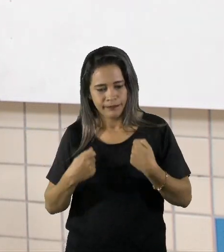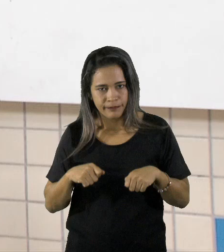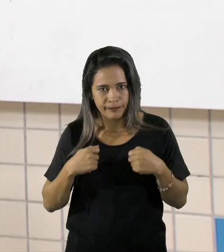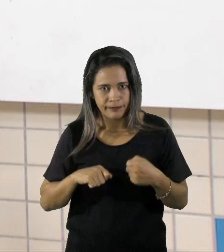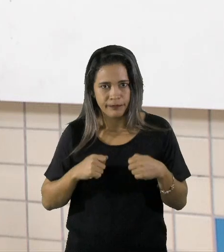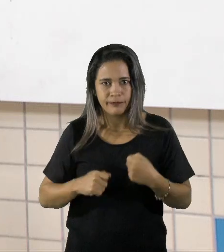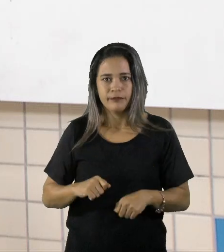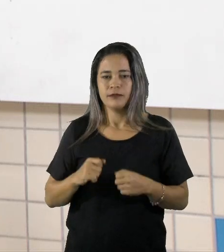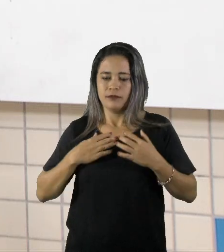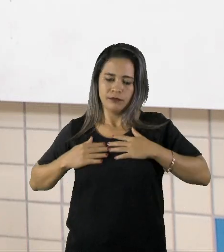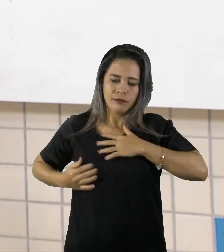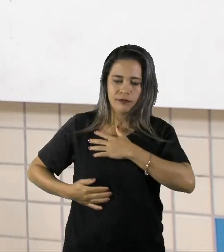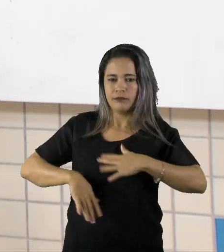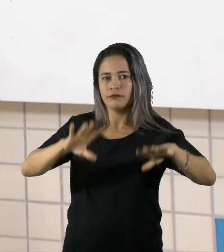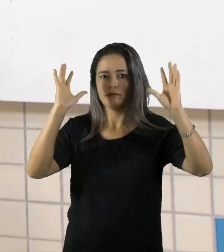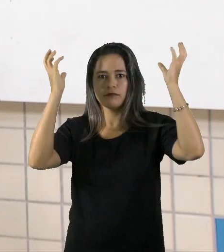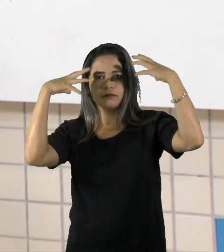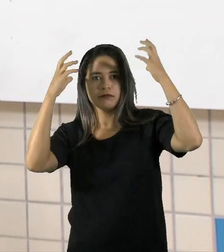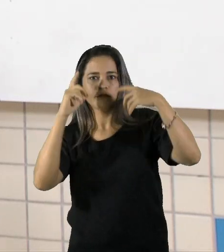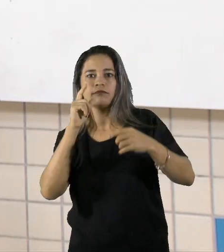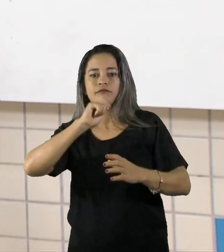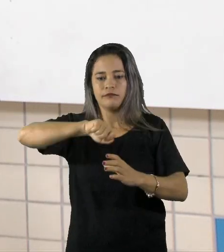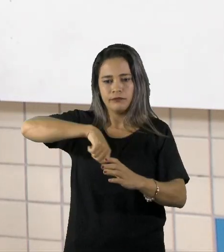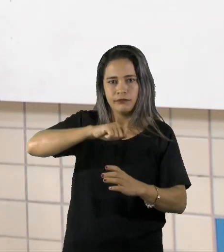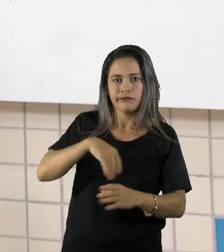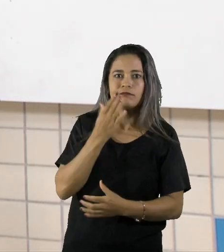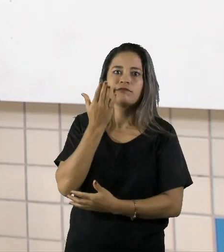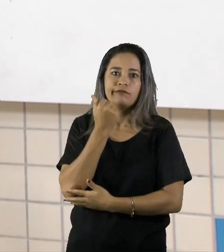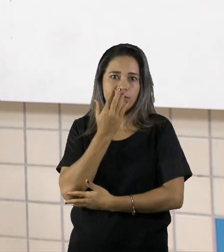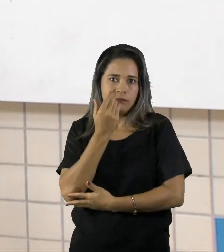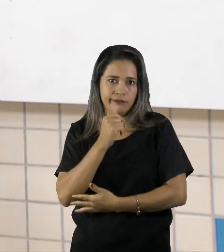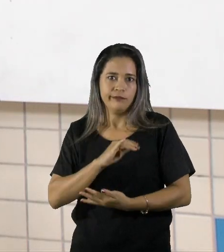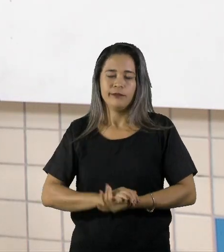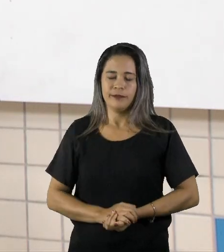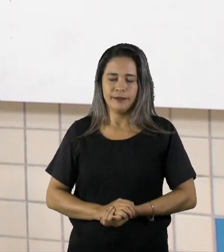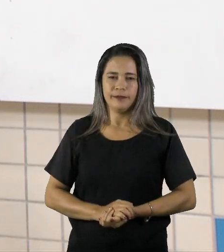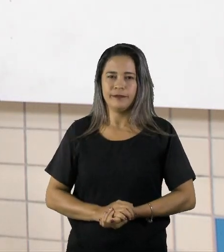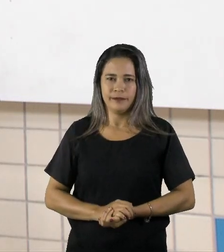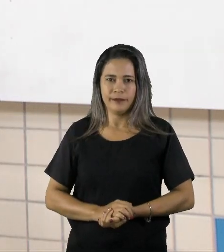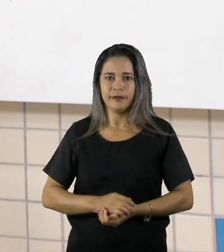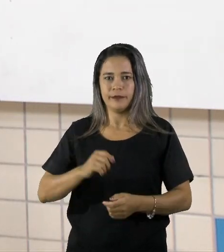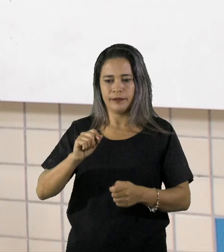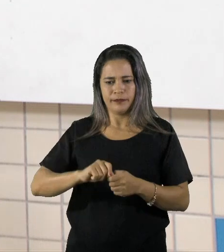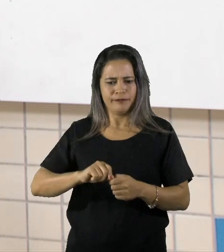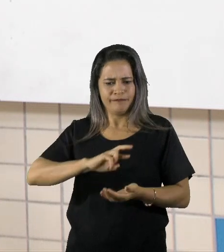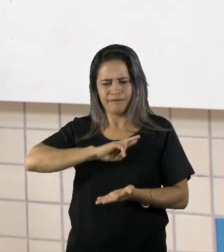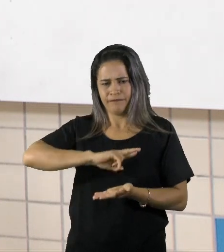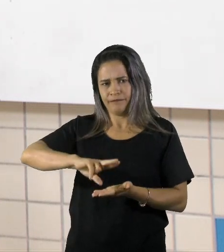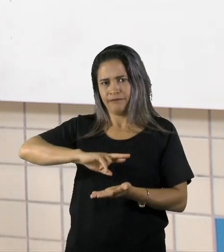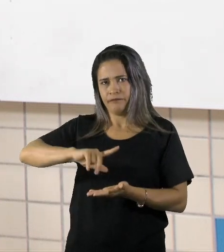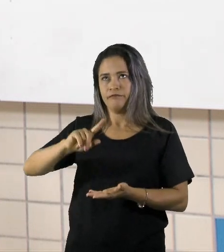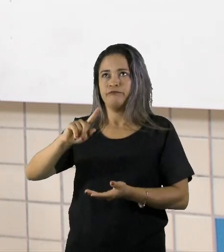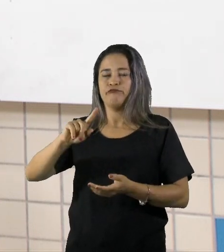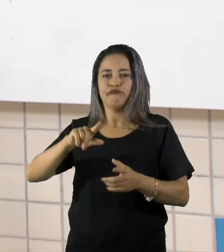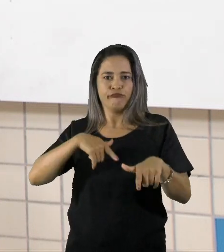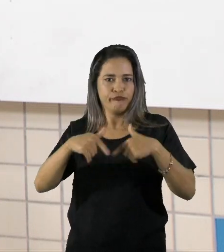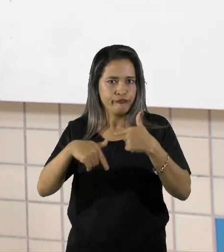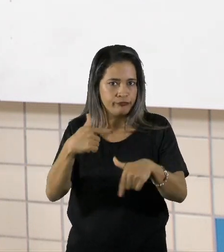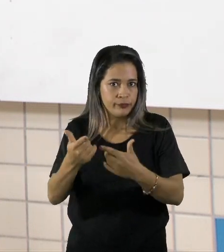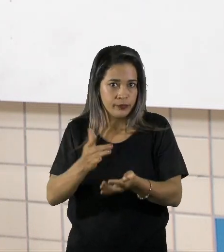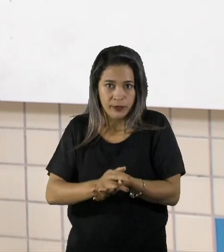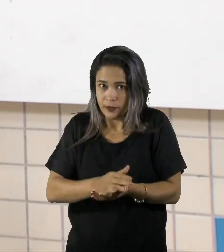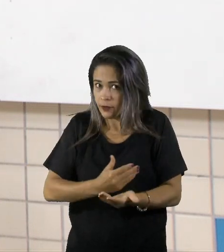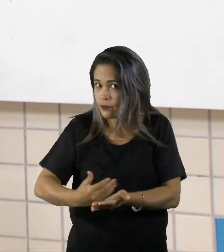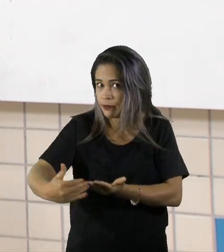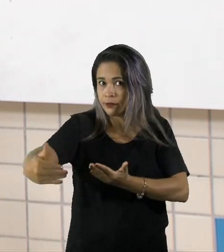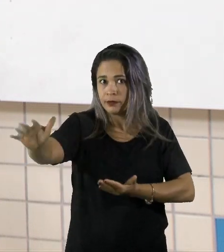sua higiene, precisam de água para a sua alimentação, para fazer coisas, para trabalhar, enfim. Então,